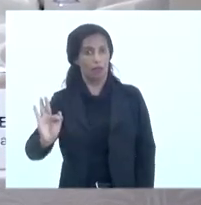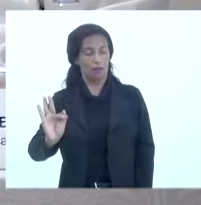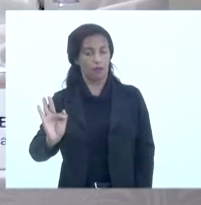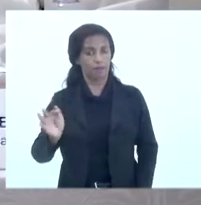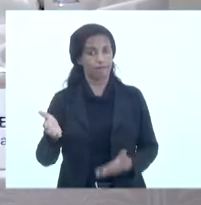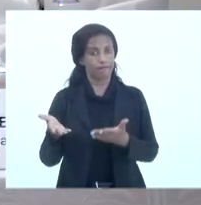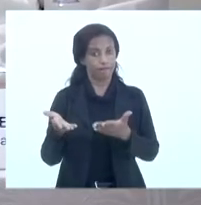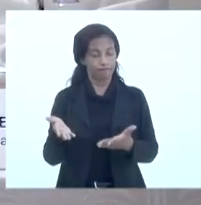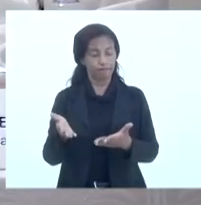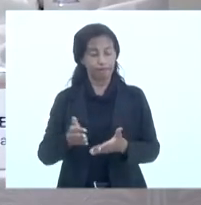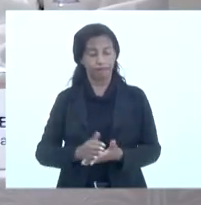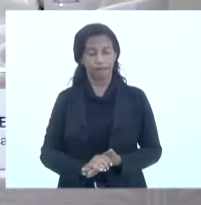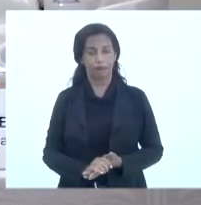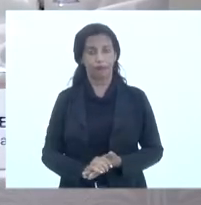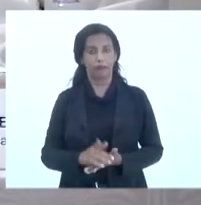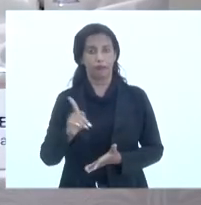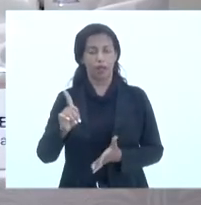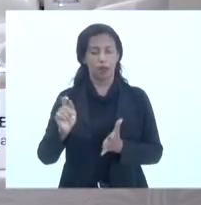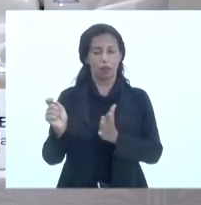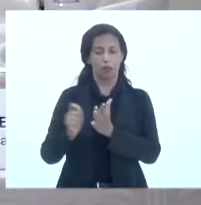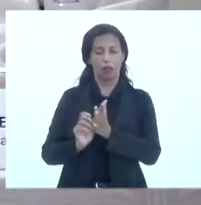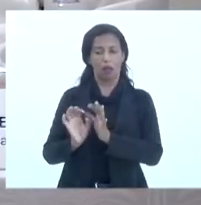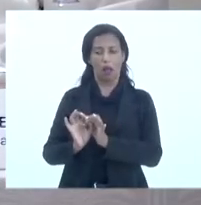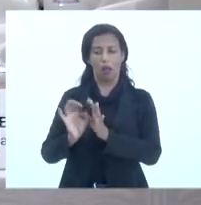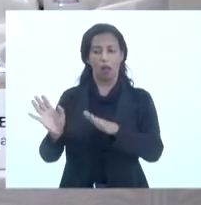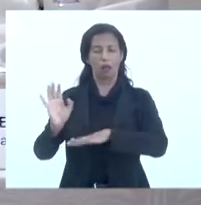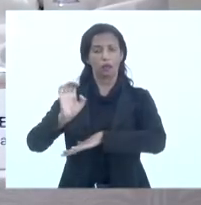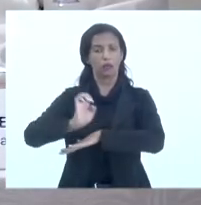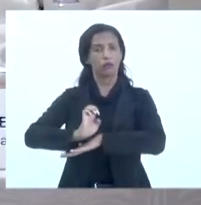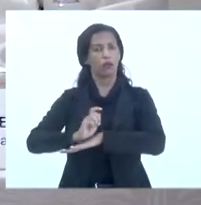deu essa autorização que o Estado